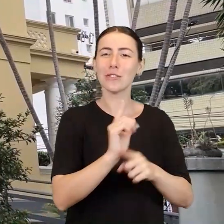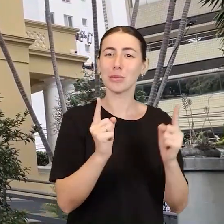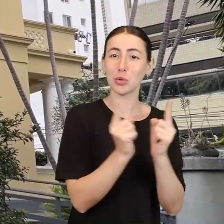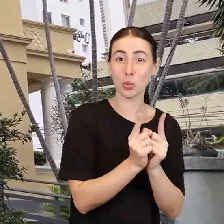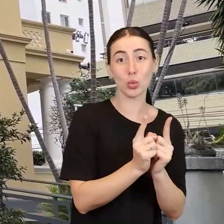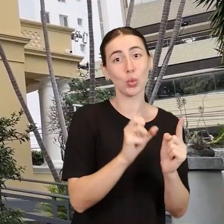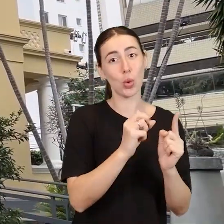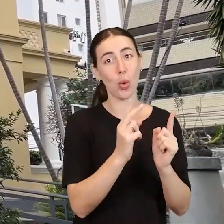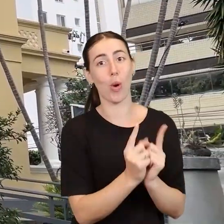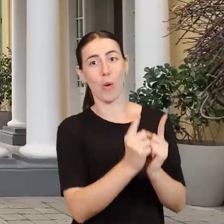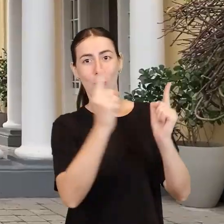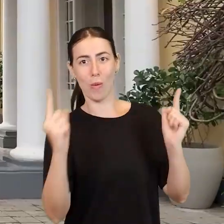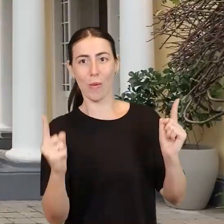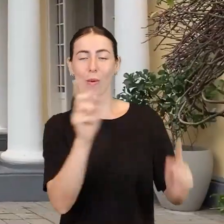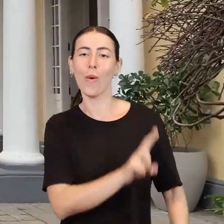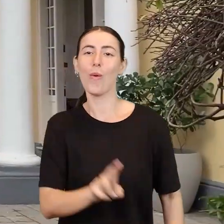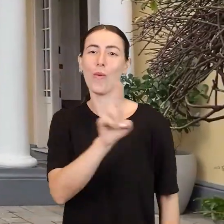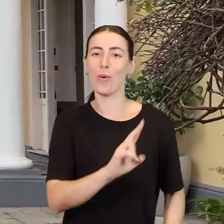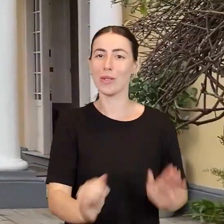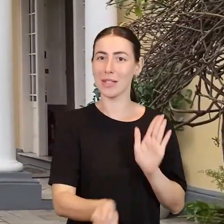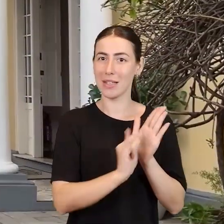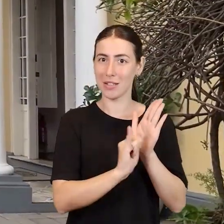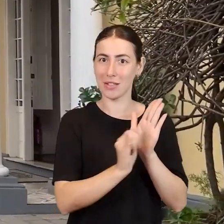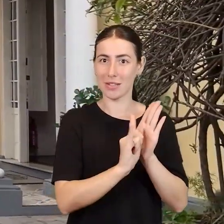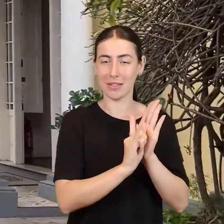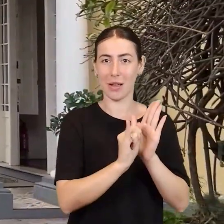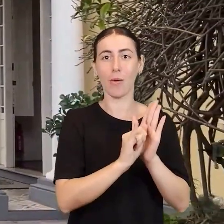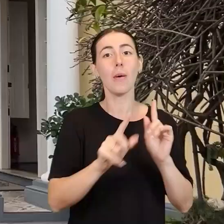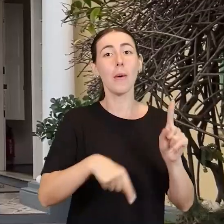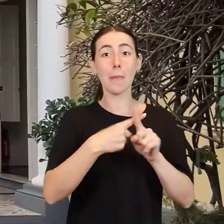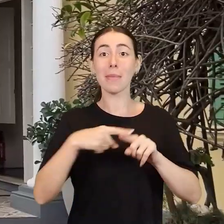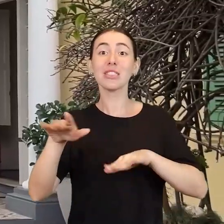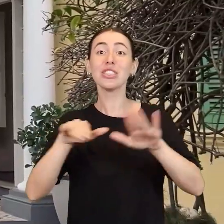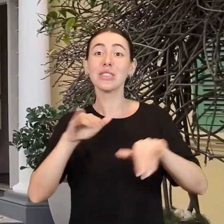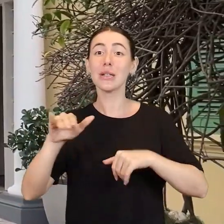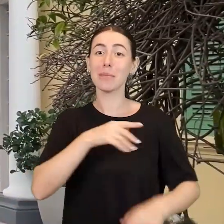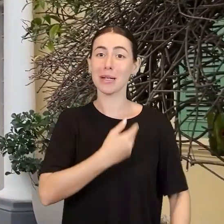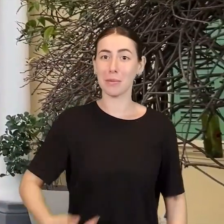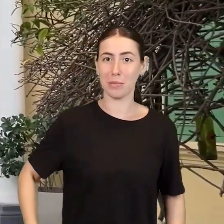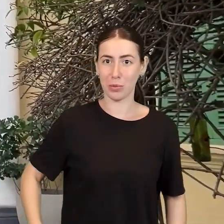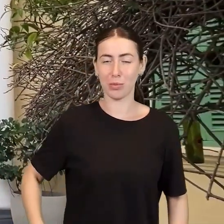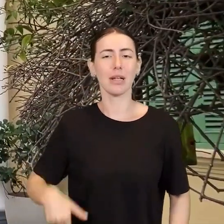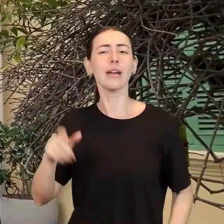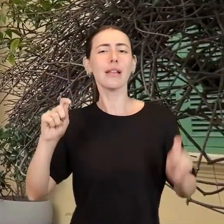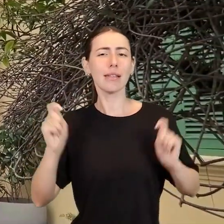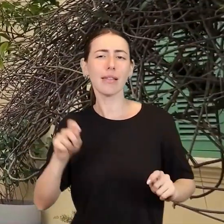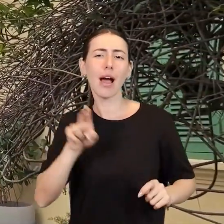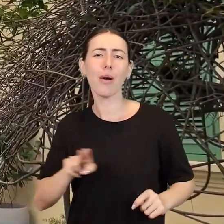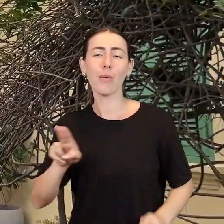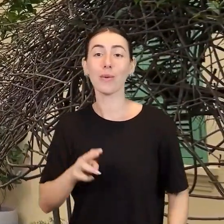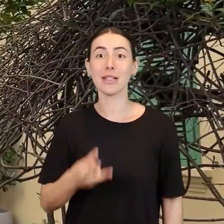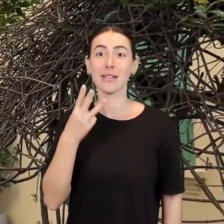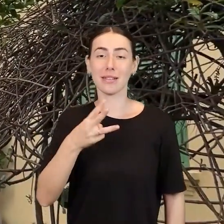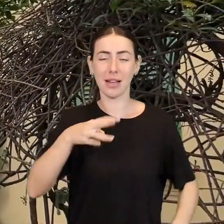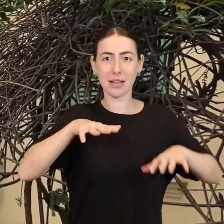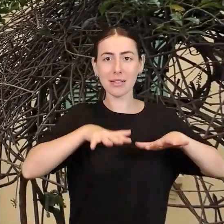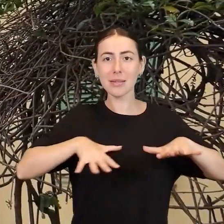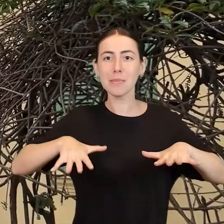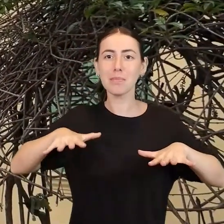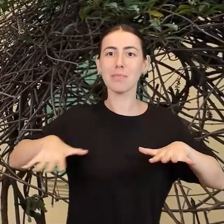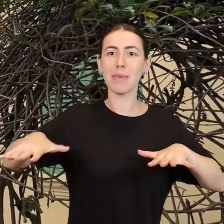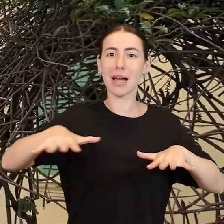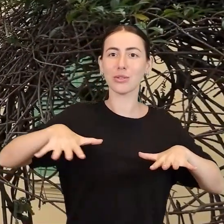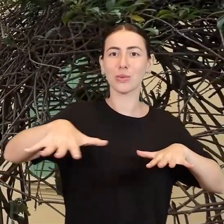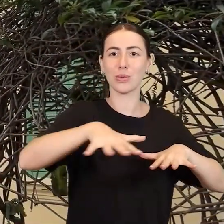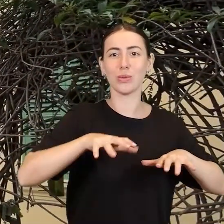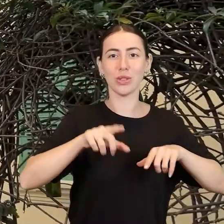As exposições de curta e longa duração são selecionadas por editais e chamadas públicas, e ocupam os espaços positivos Fernando